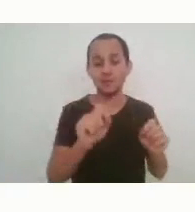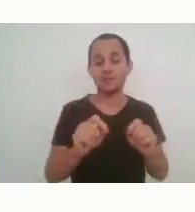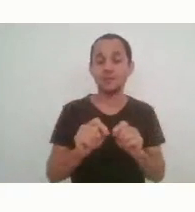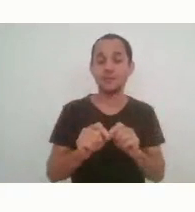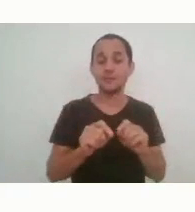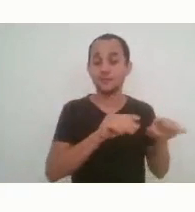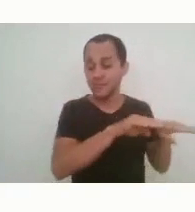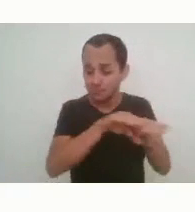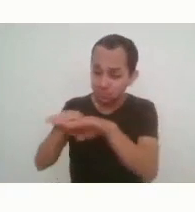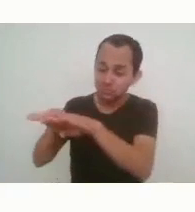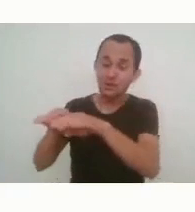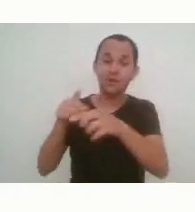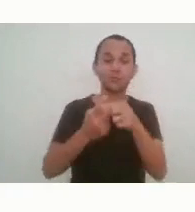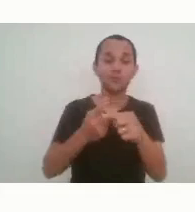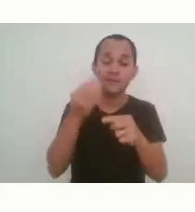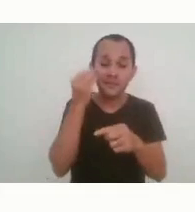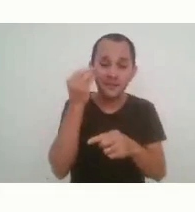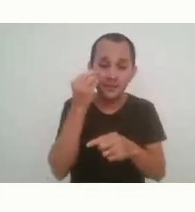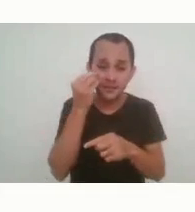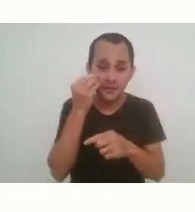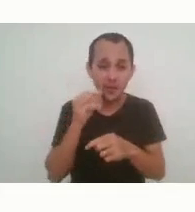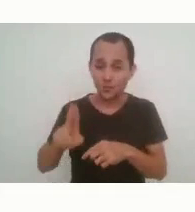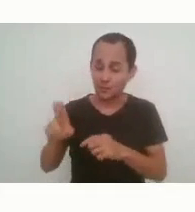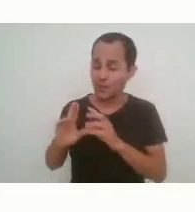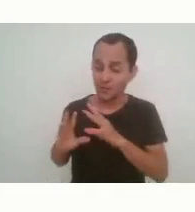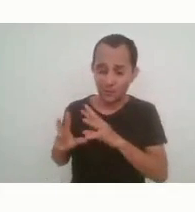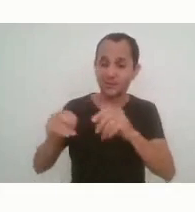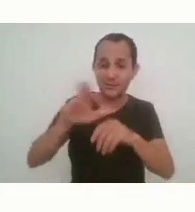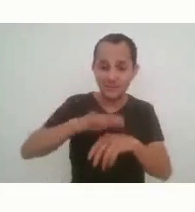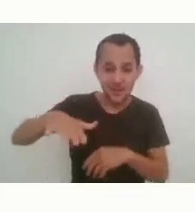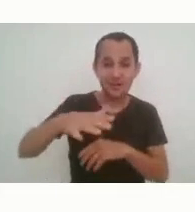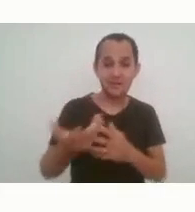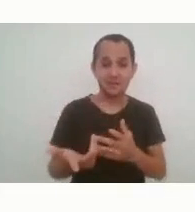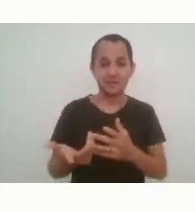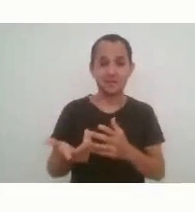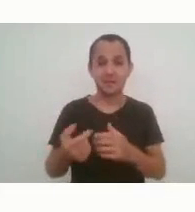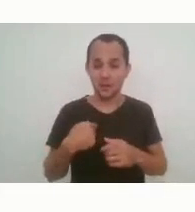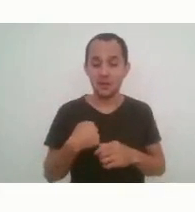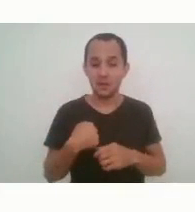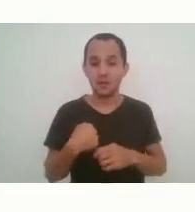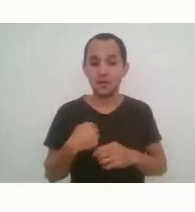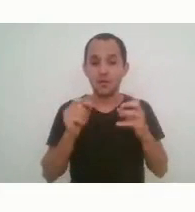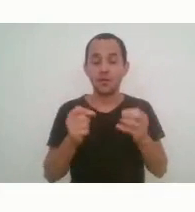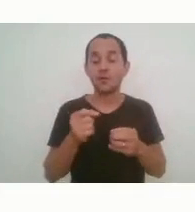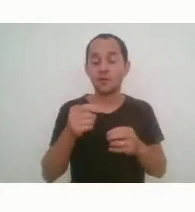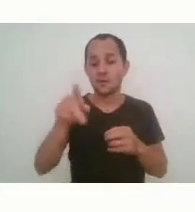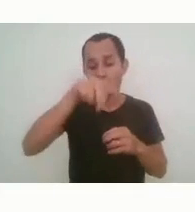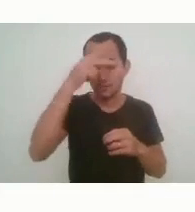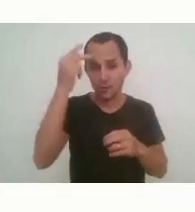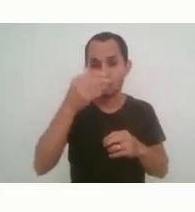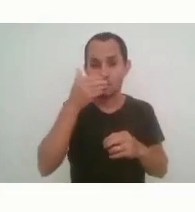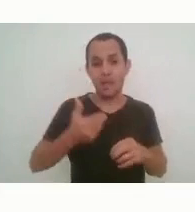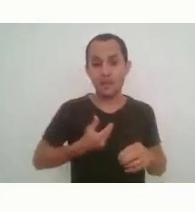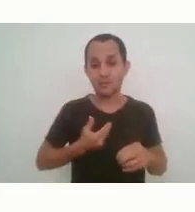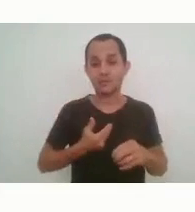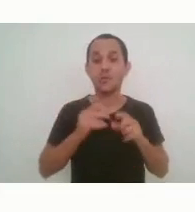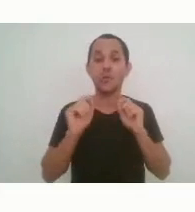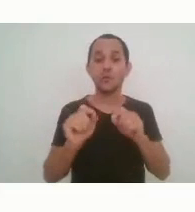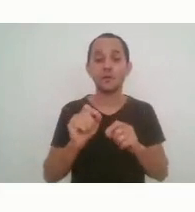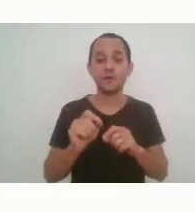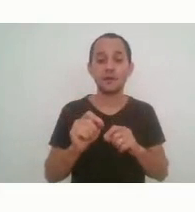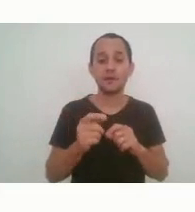gente está tentando atuar em todas as áreas. Eu recebo muito pedido lá na secretaria, a pessoa me